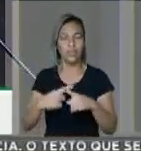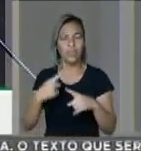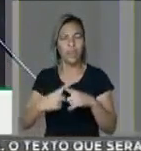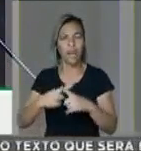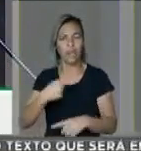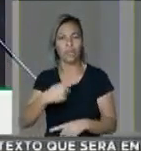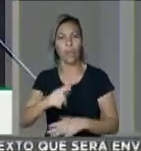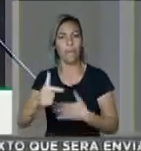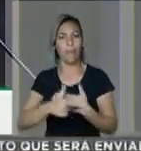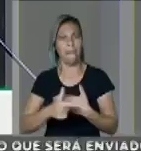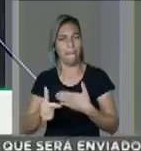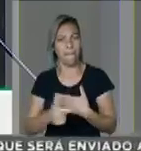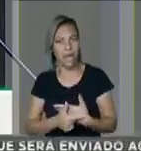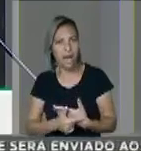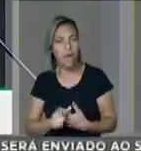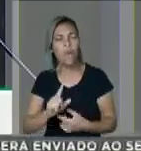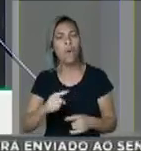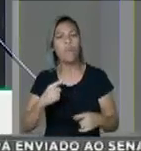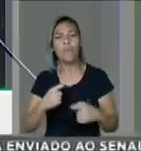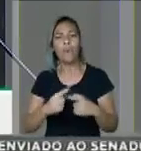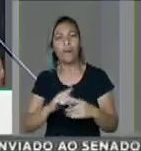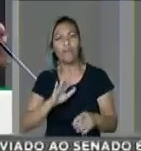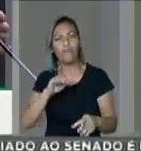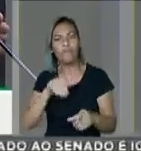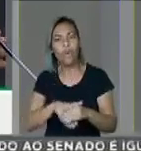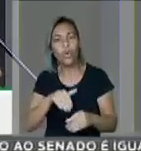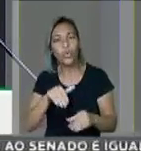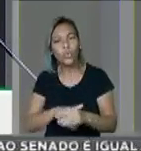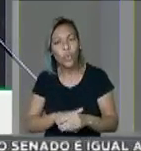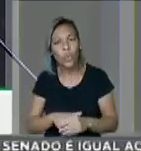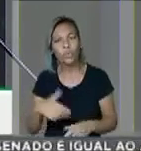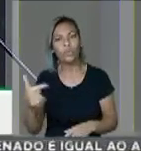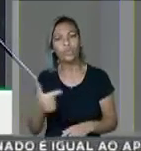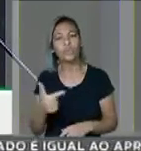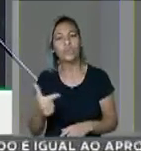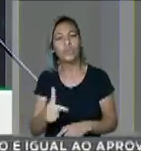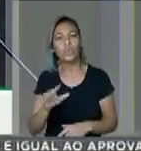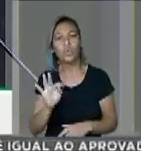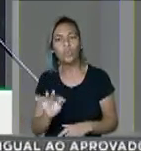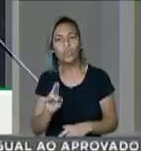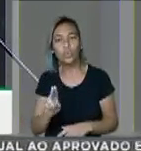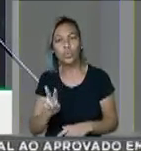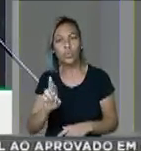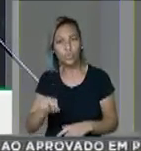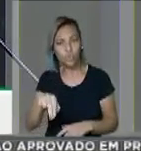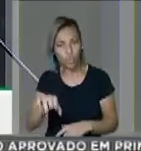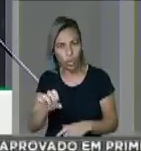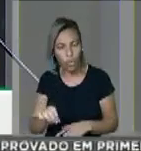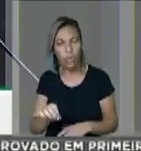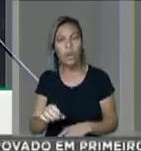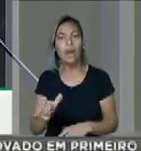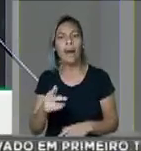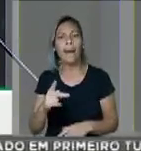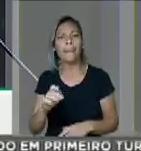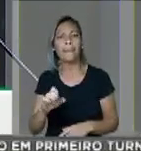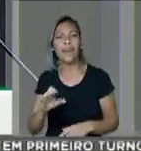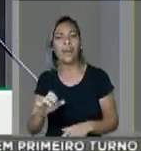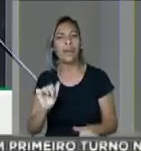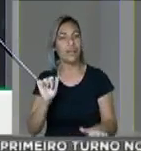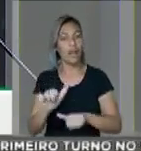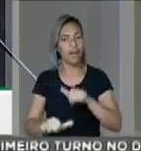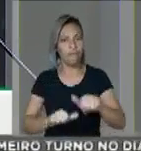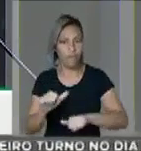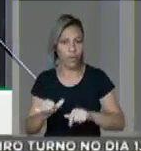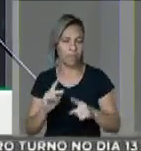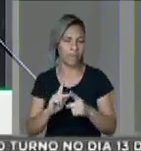seu papel ao votar em segundo turno a PEC da reforma da